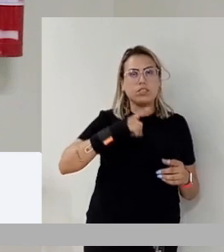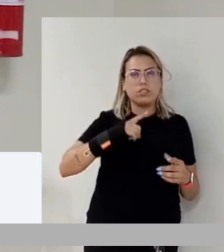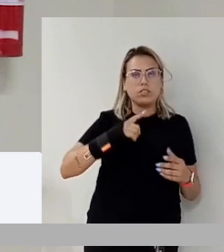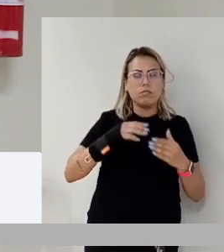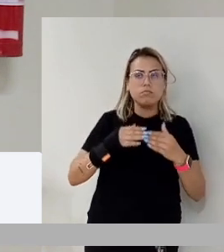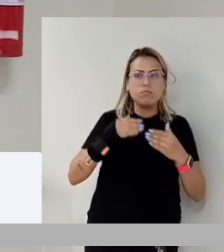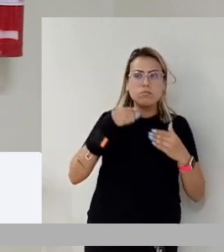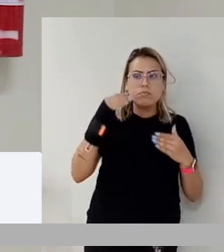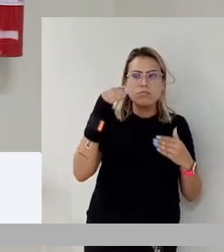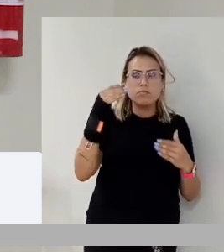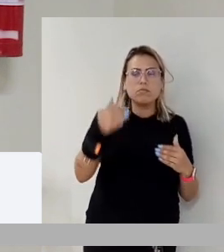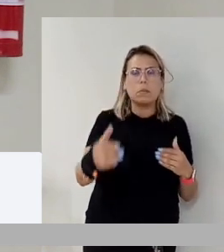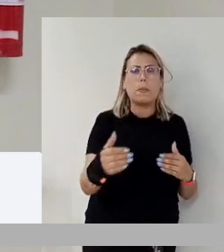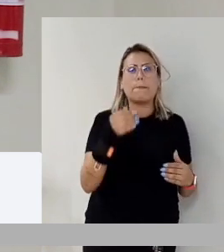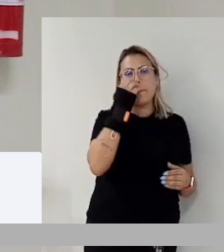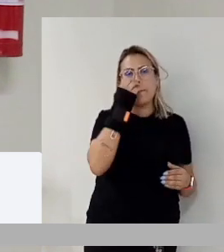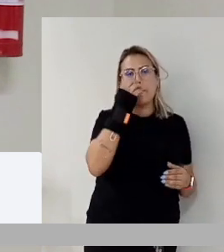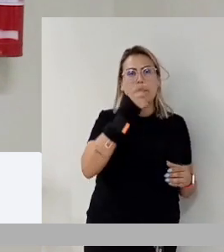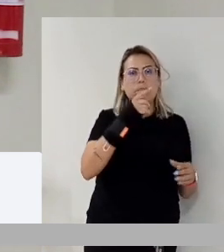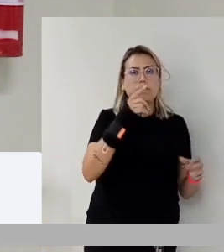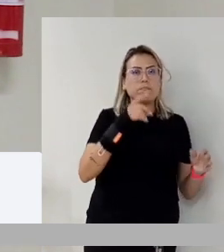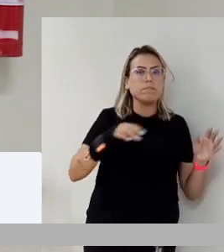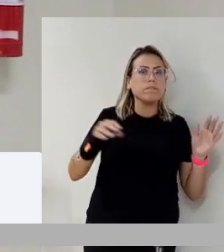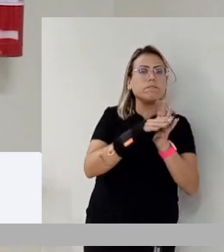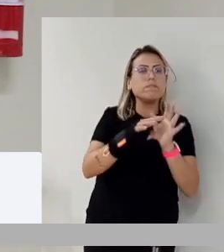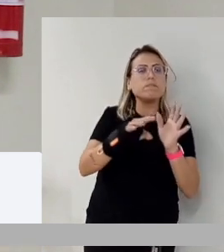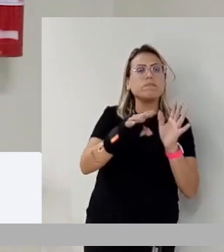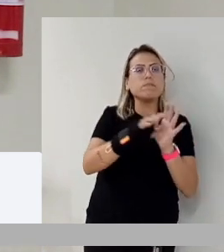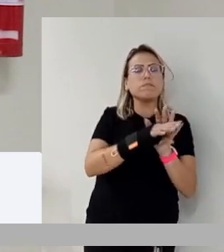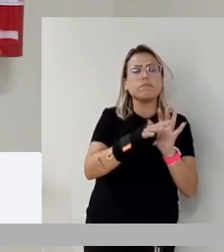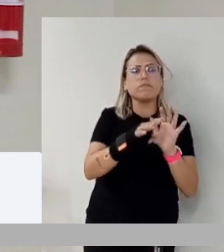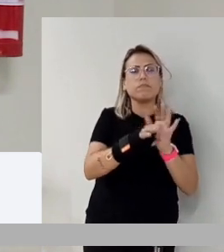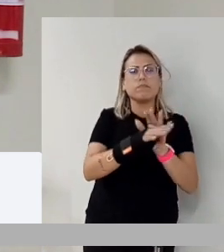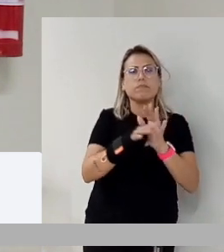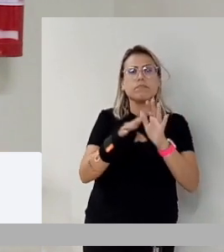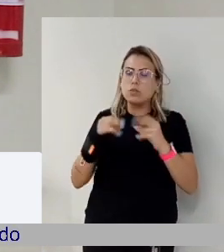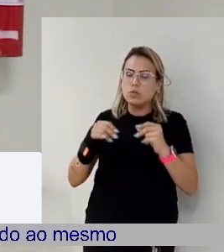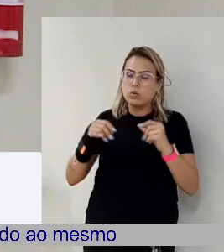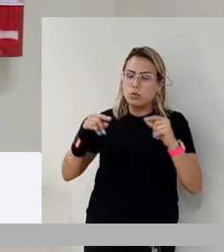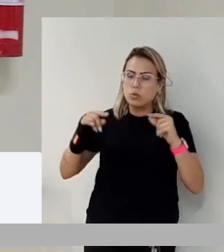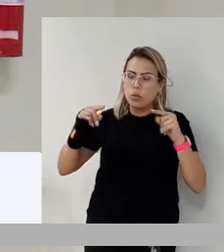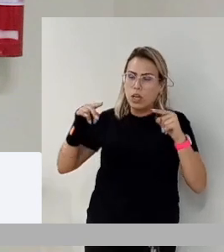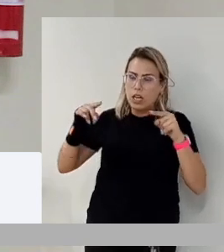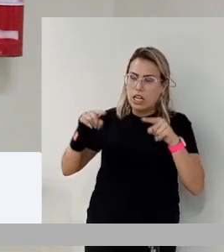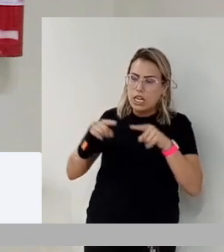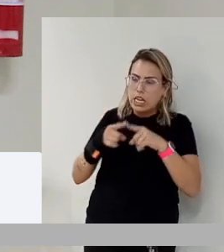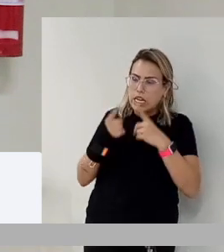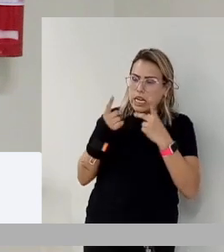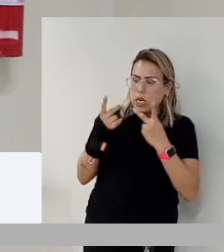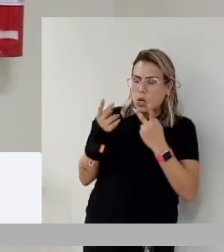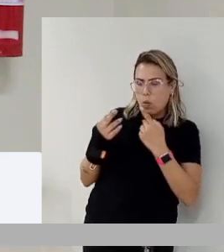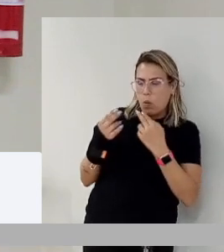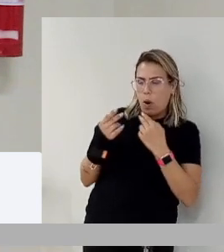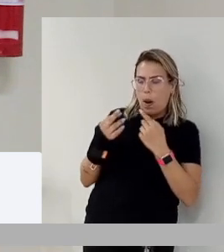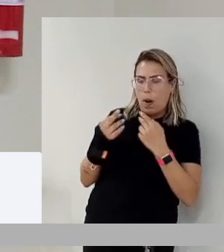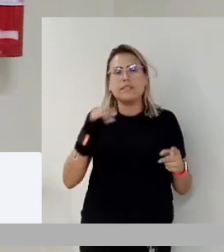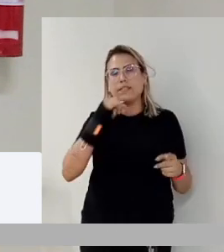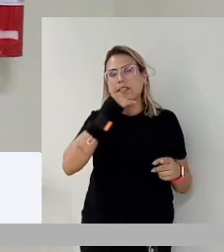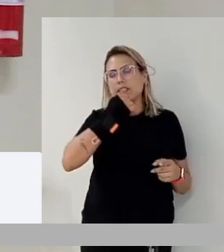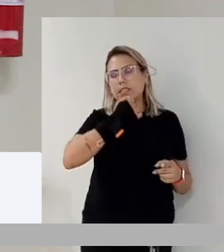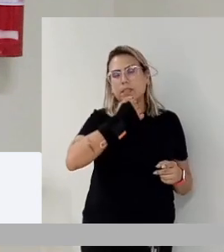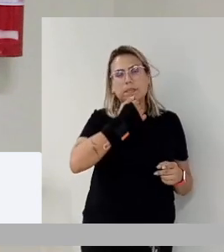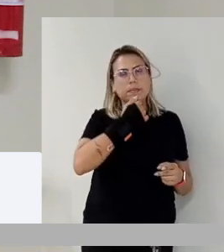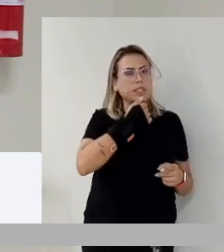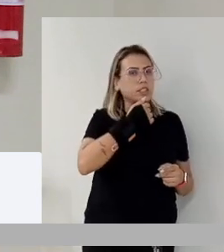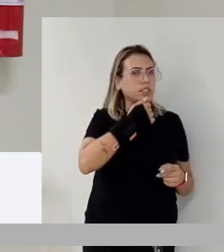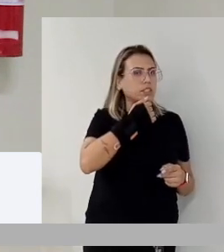né questão dessa chegada fosse contemplada tudo ao mesmo tempo tanto a semente como a h máquina mas infelizmente